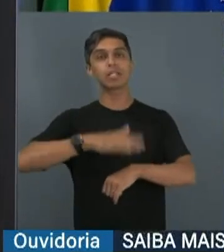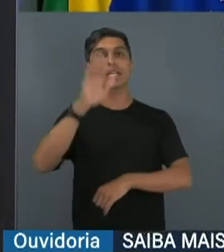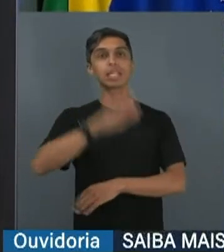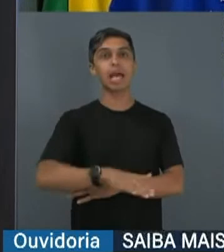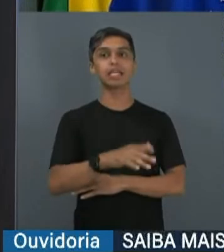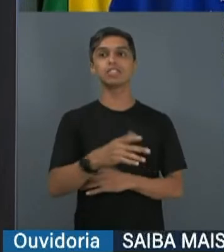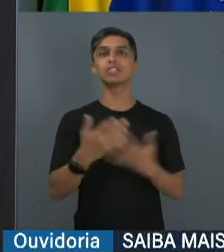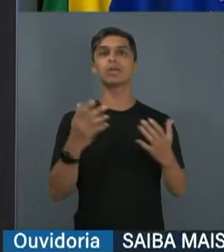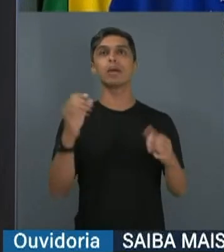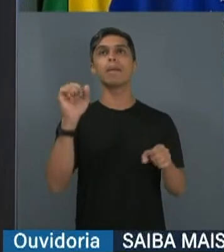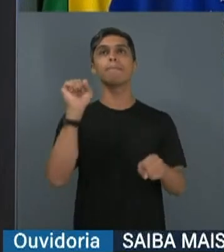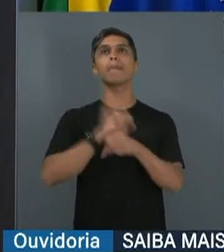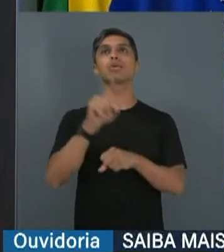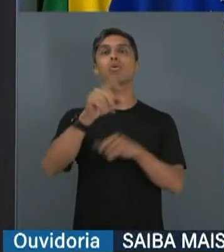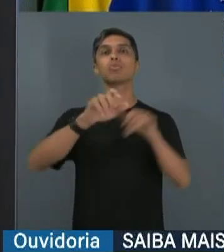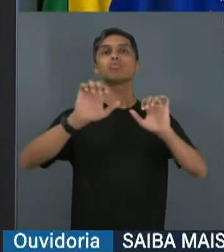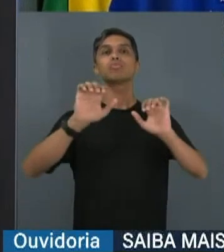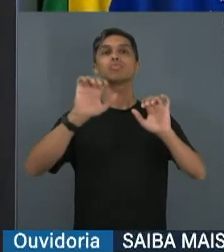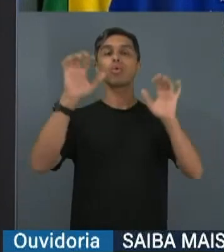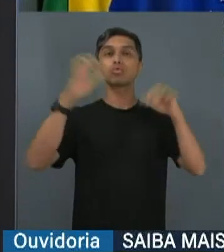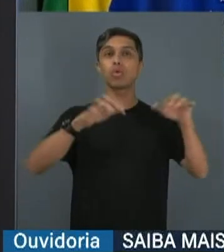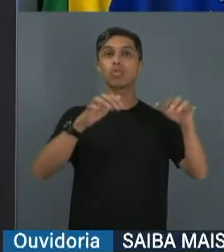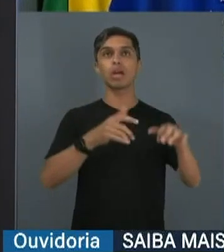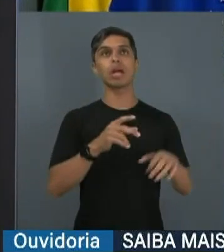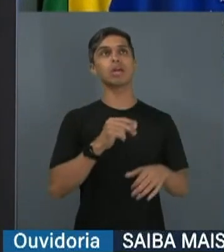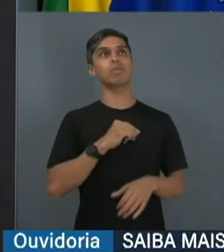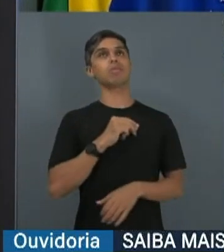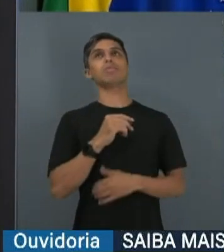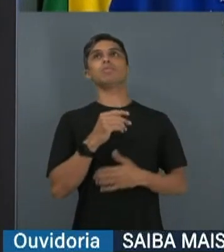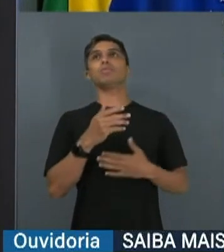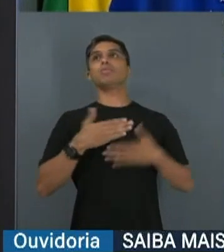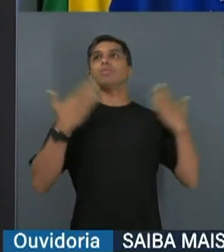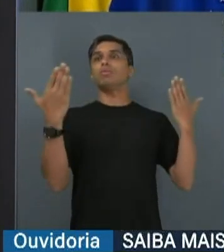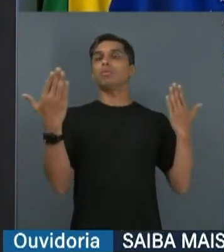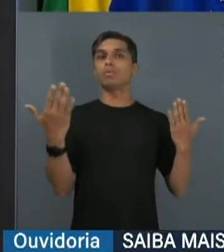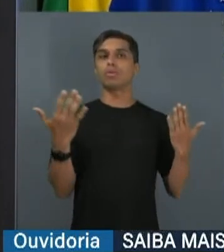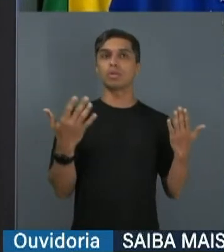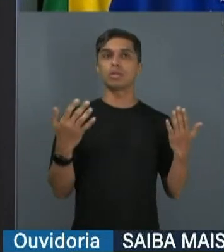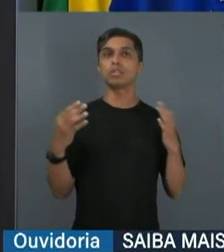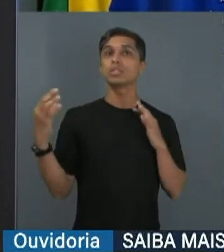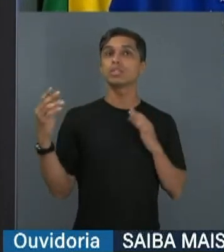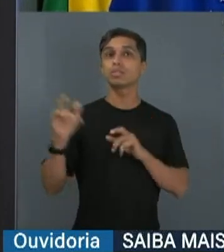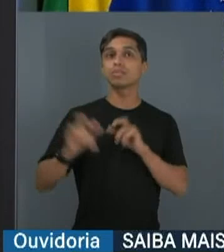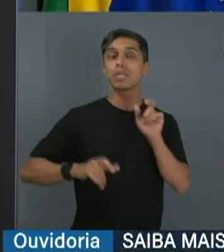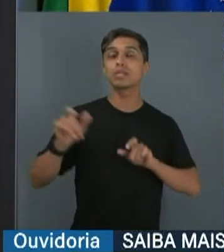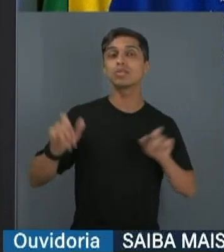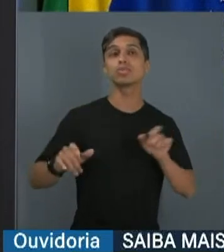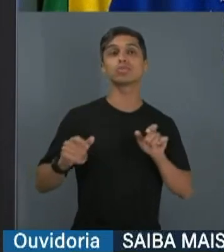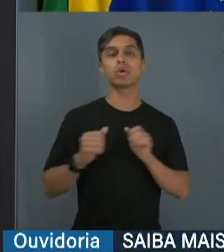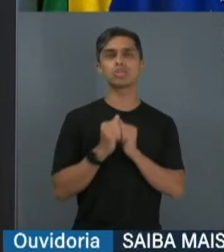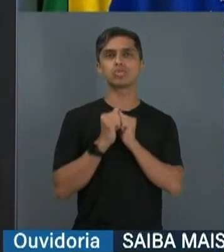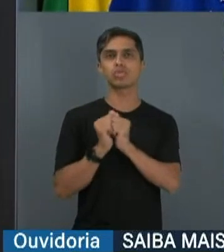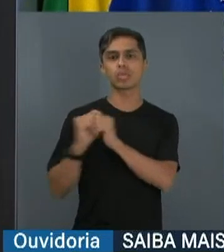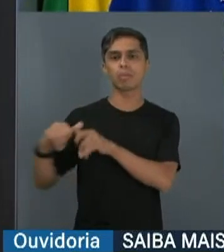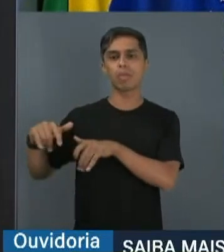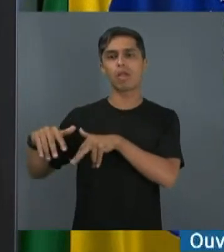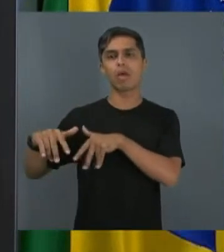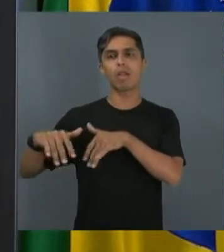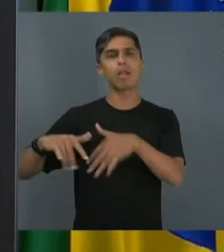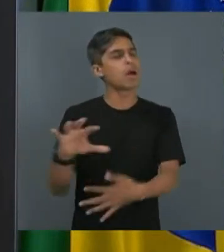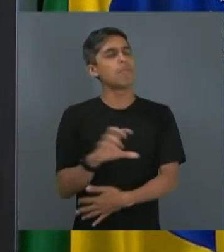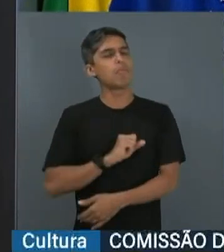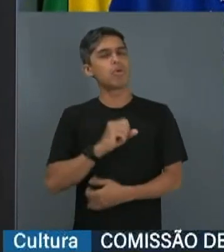foi maravilhoso o evento lá, até me surpreendi. As pessoas juntas, com muito amor